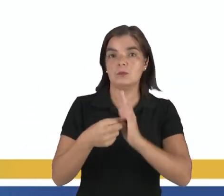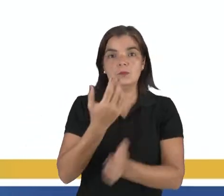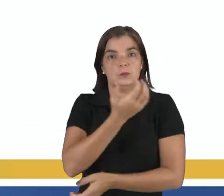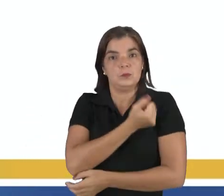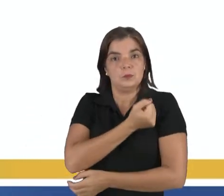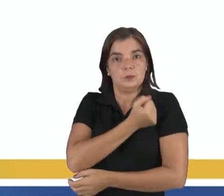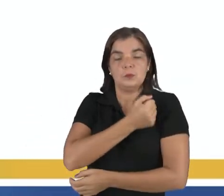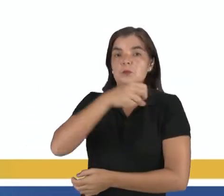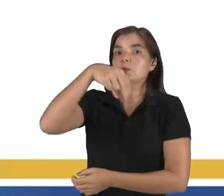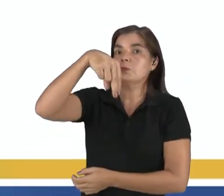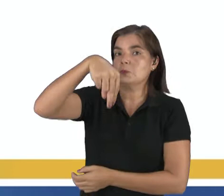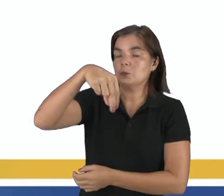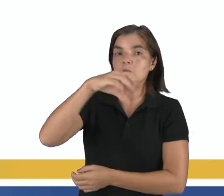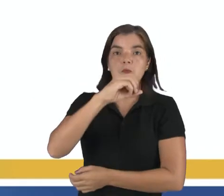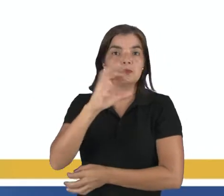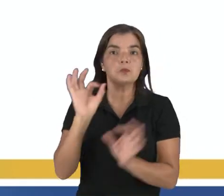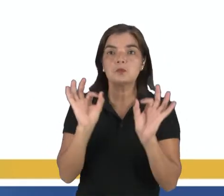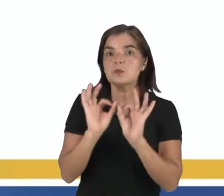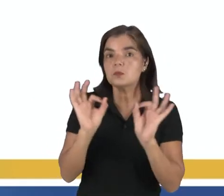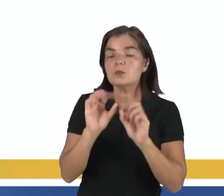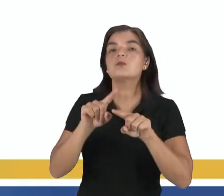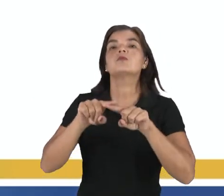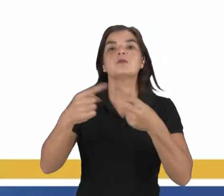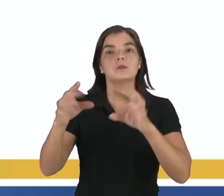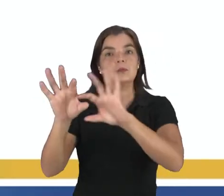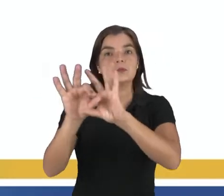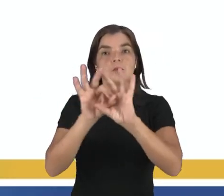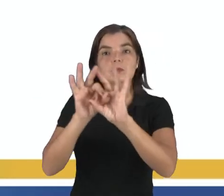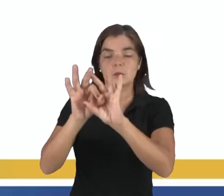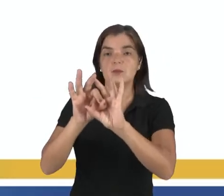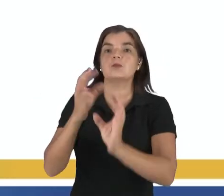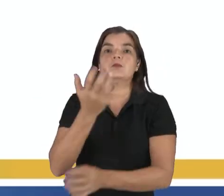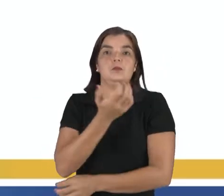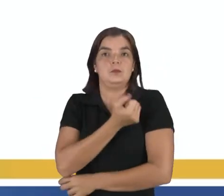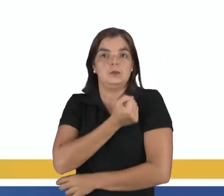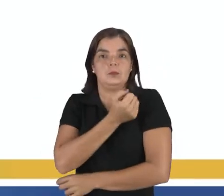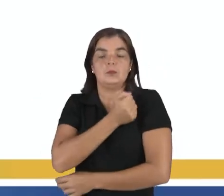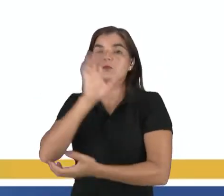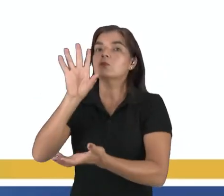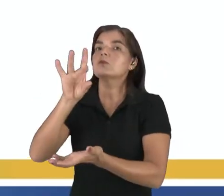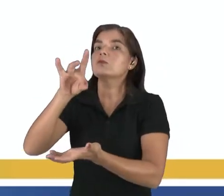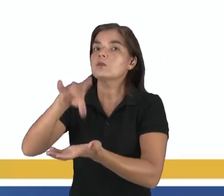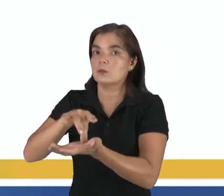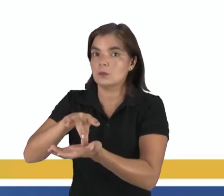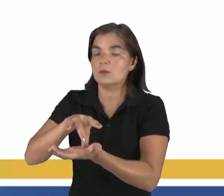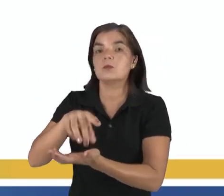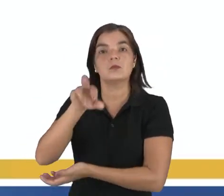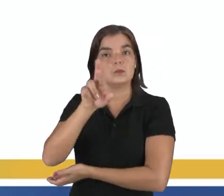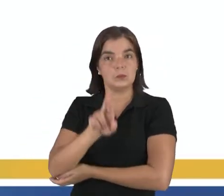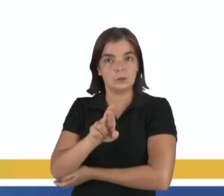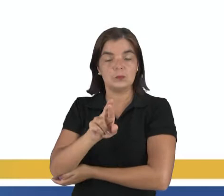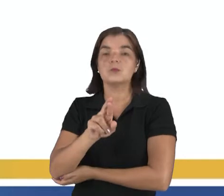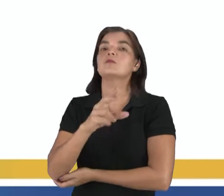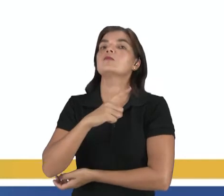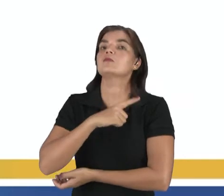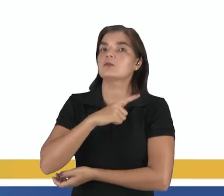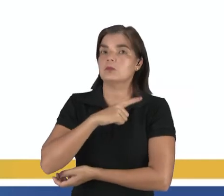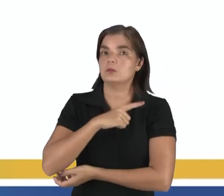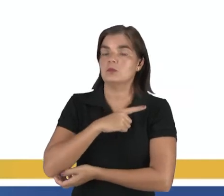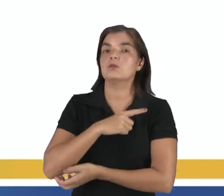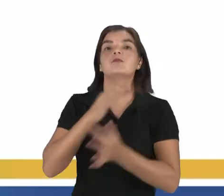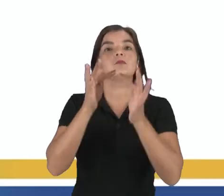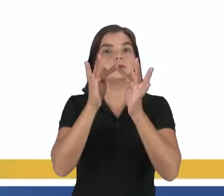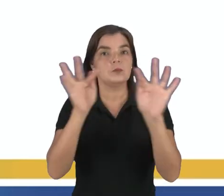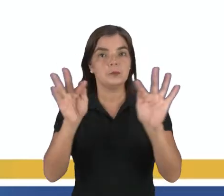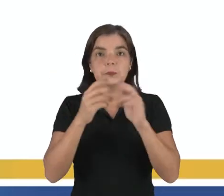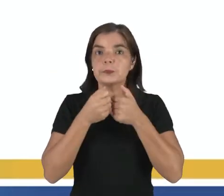números naturais não nulos, ele tem uma correspondência aos números reais, e aí onde nós temos uma